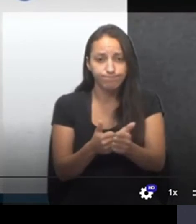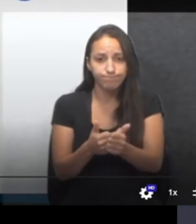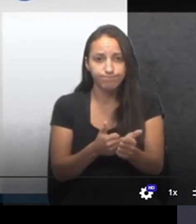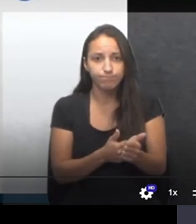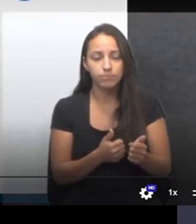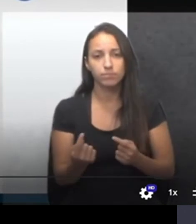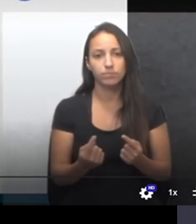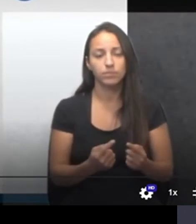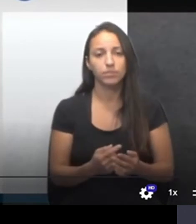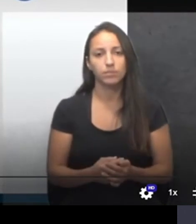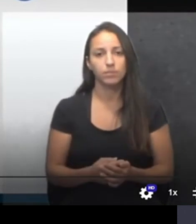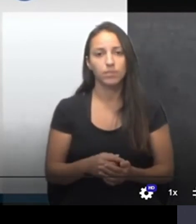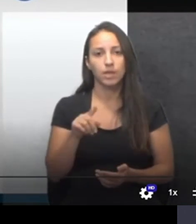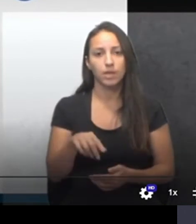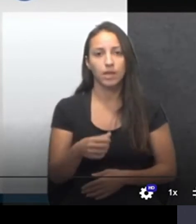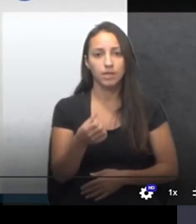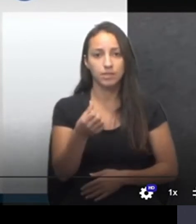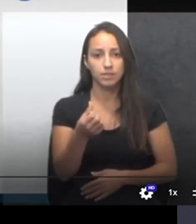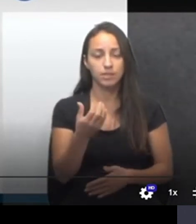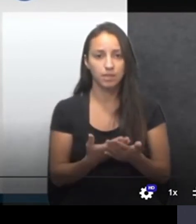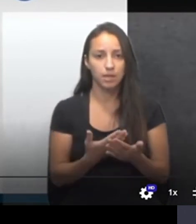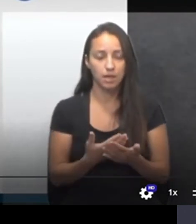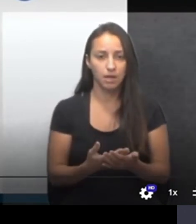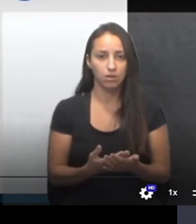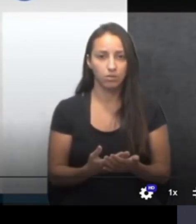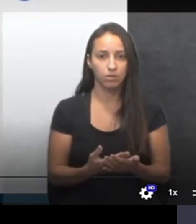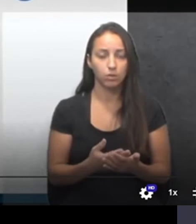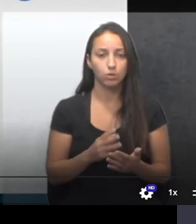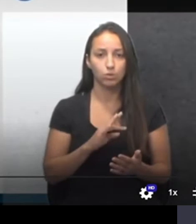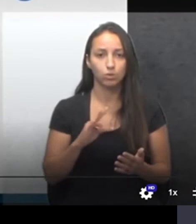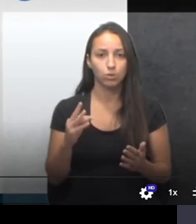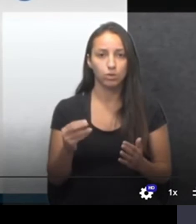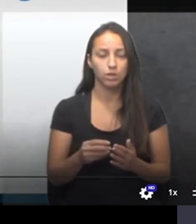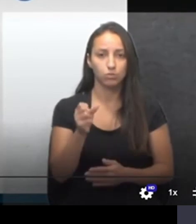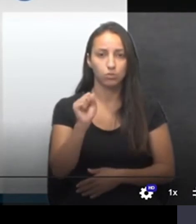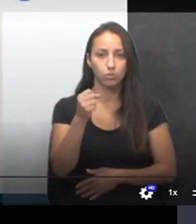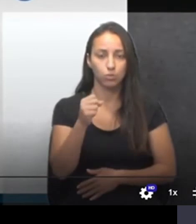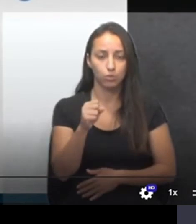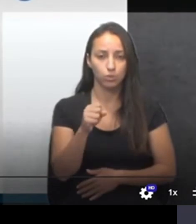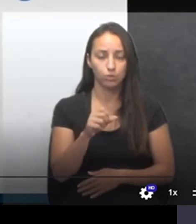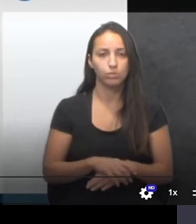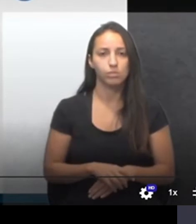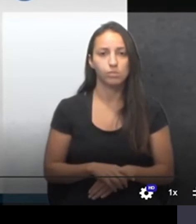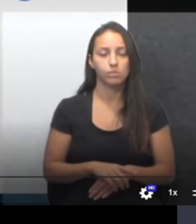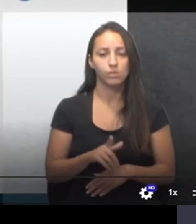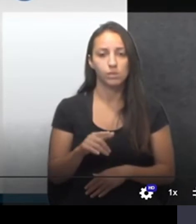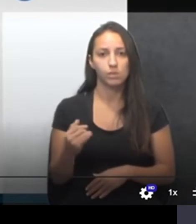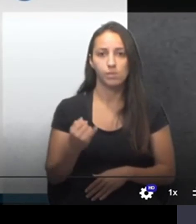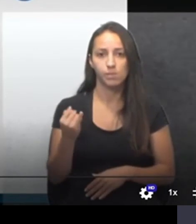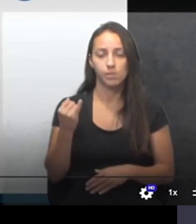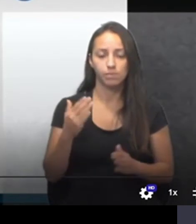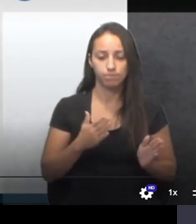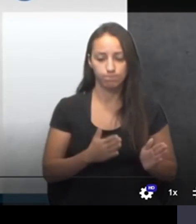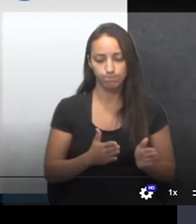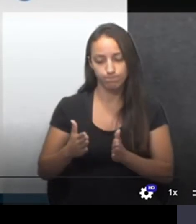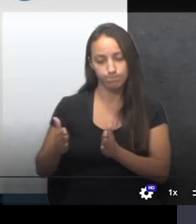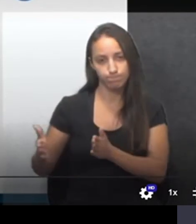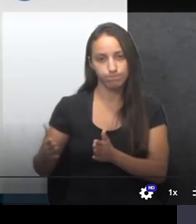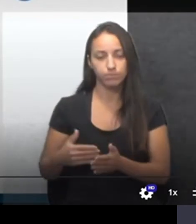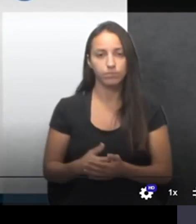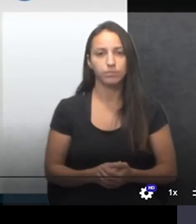ligadas. Estamos aqui na nossa 6ª aula de 8, certo? Lembrando que é importantíssimo seguir a